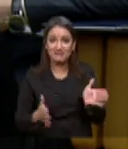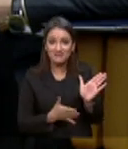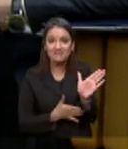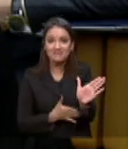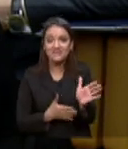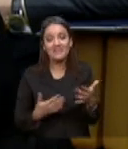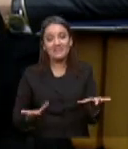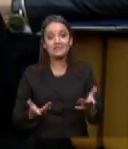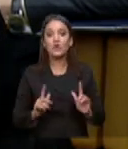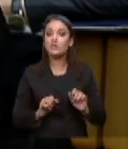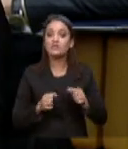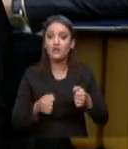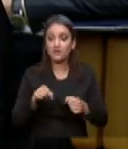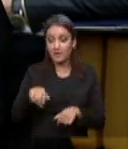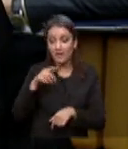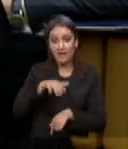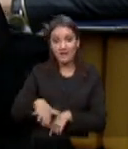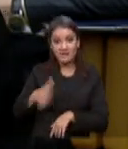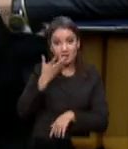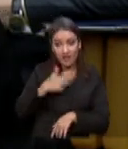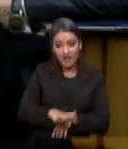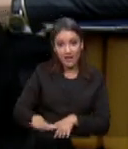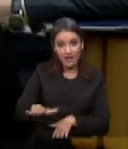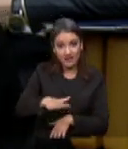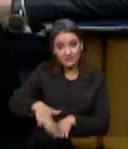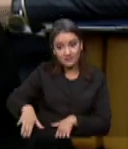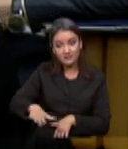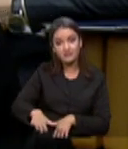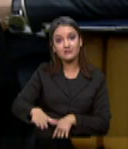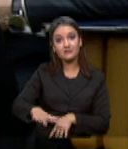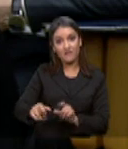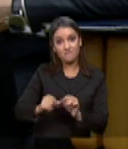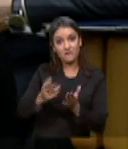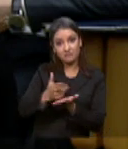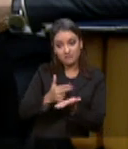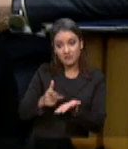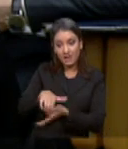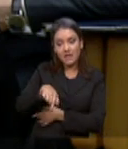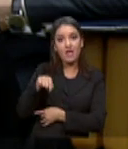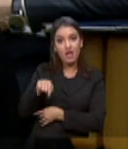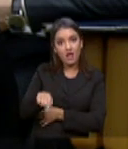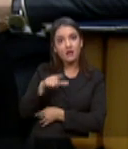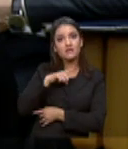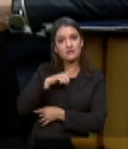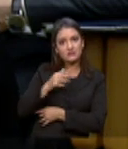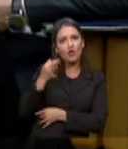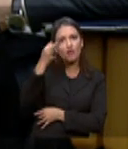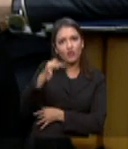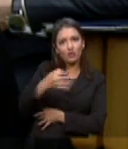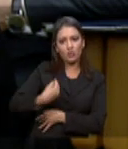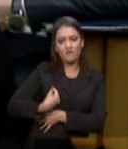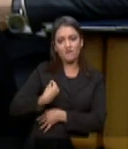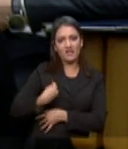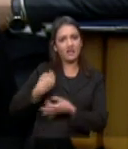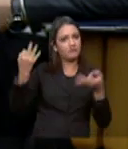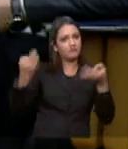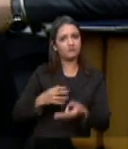defesa aqui é de que estas crianças que apresentaram à corte esses desenhos possam ter uma vida digna.